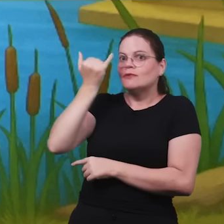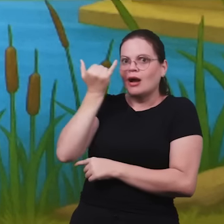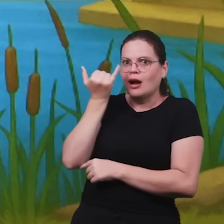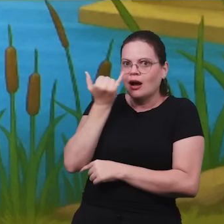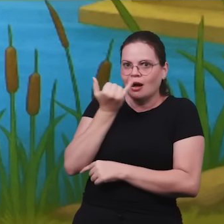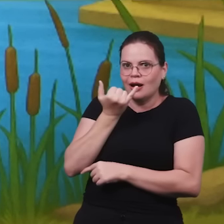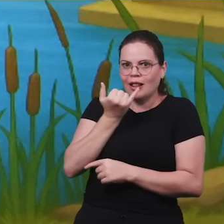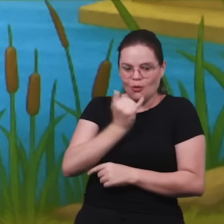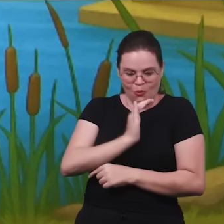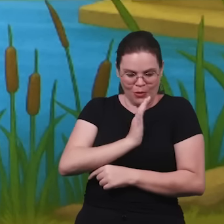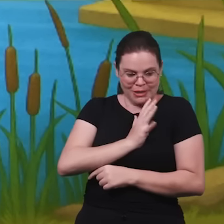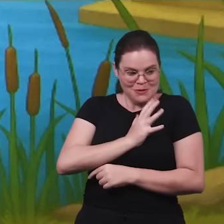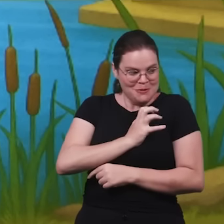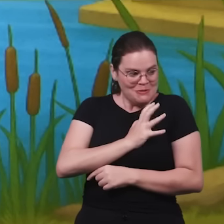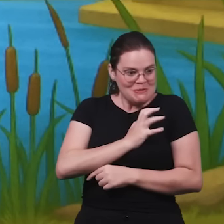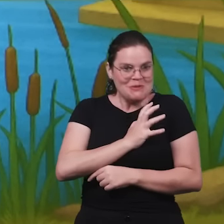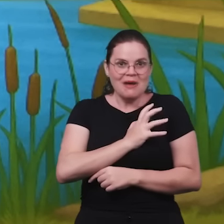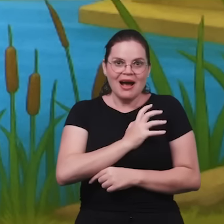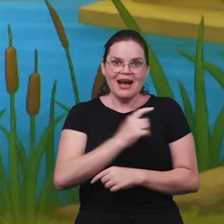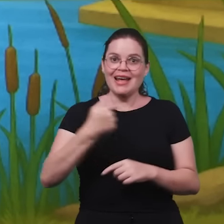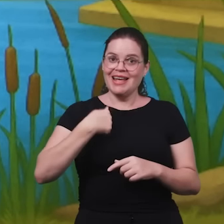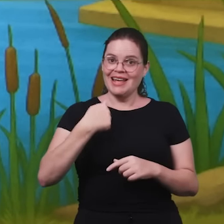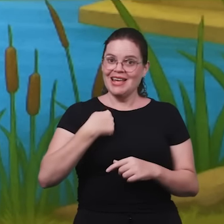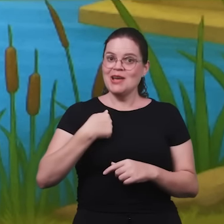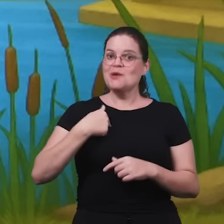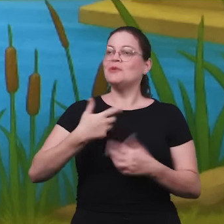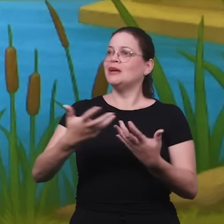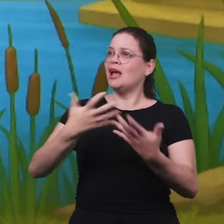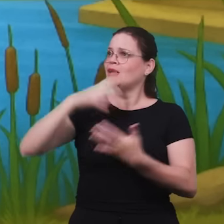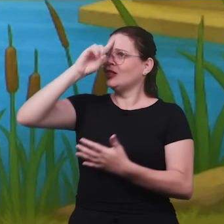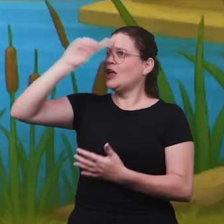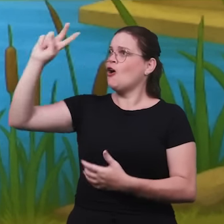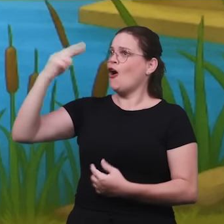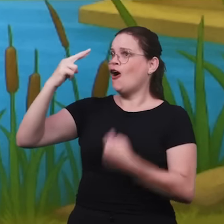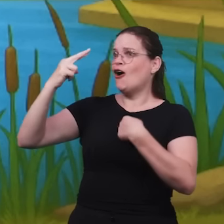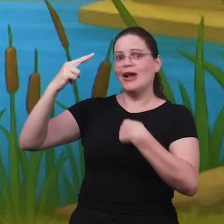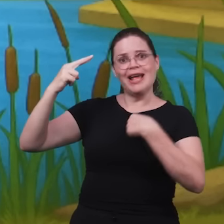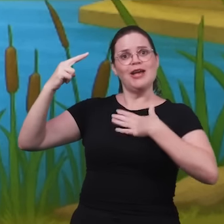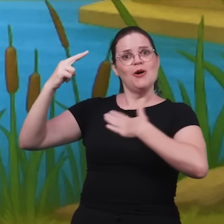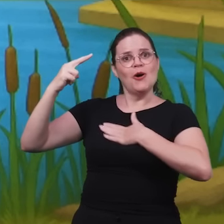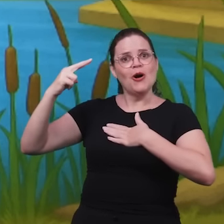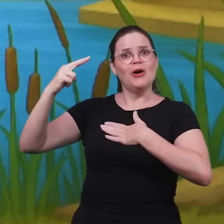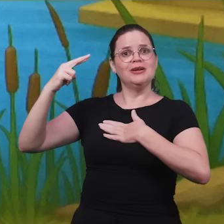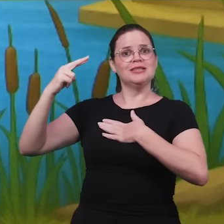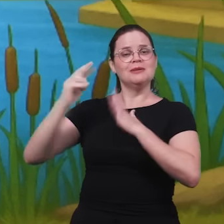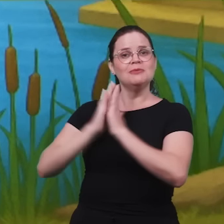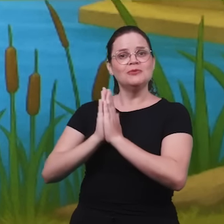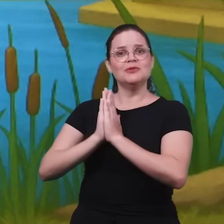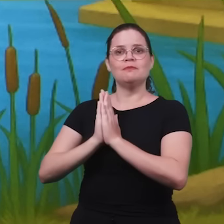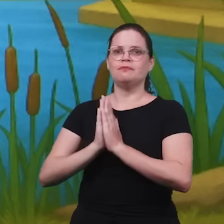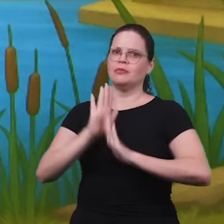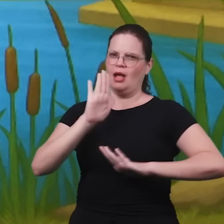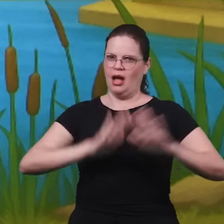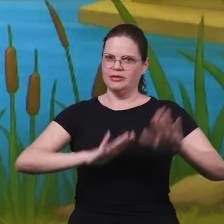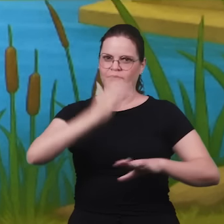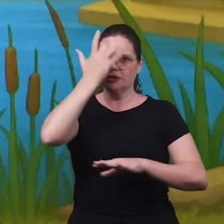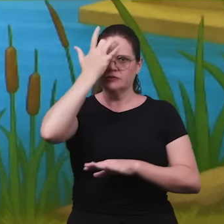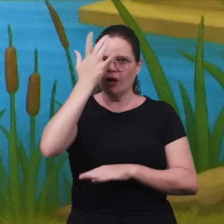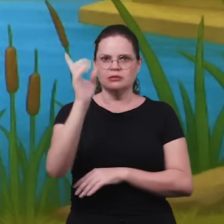coração. Ter atitude é escolher agradar a Deus, mesmo quando isso não seja